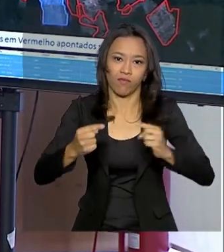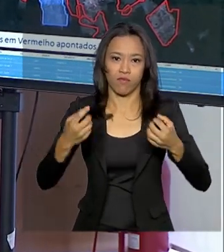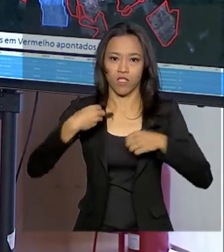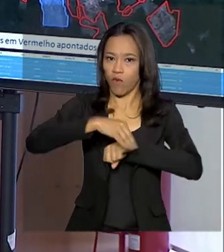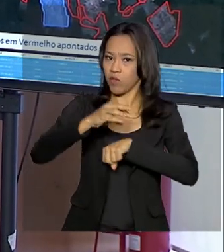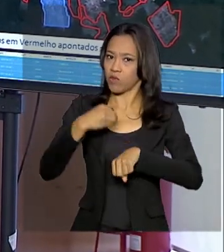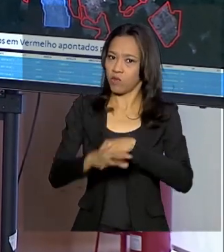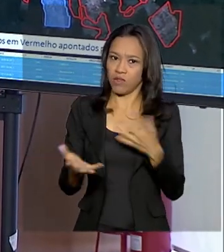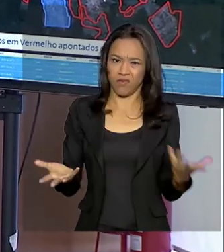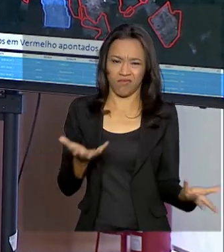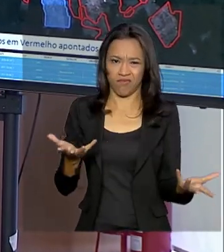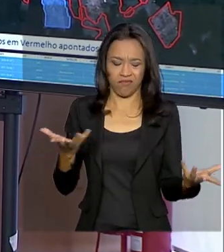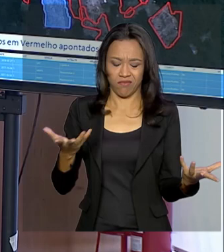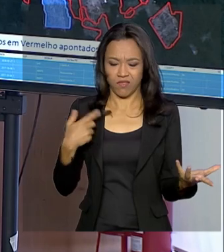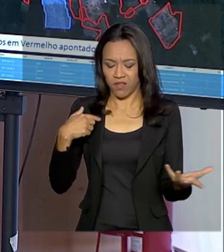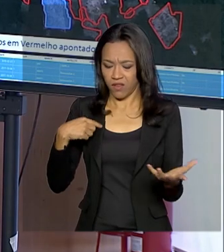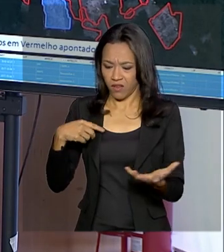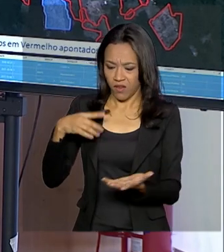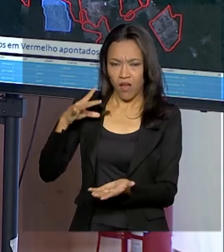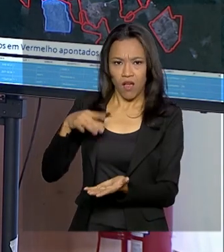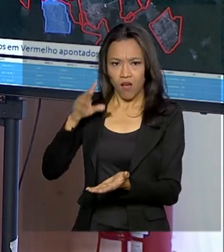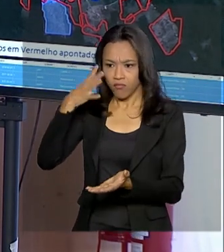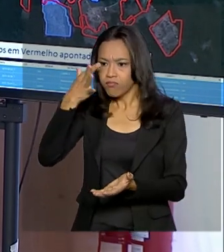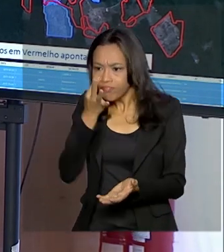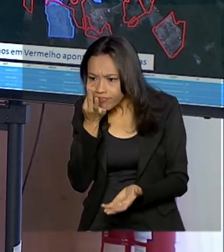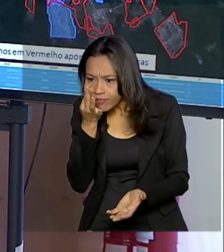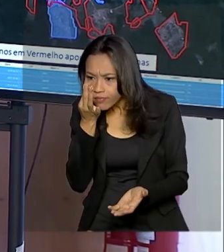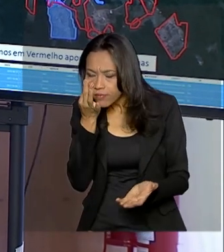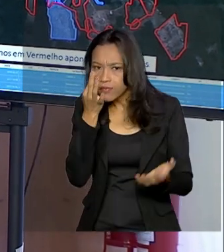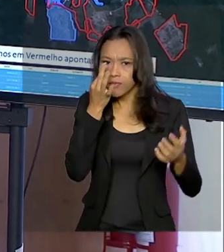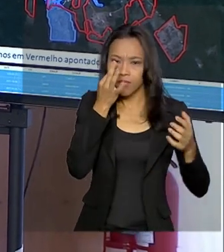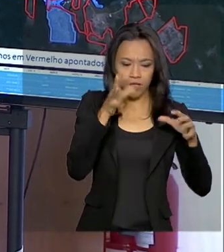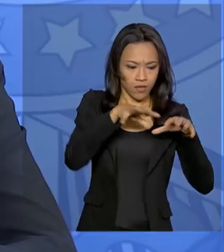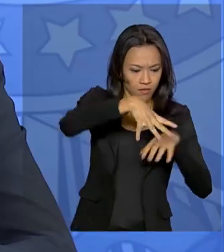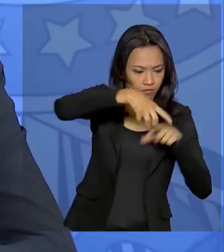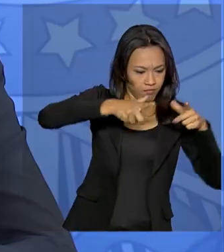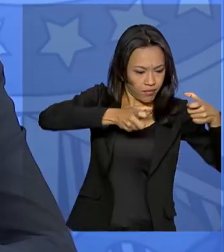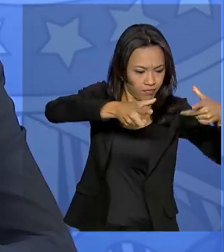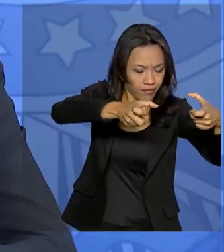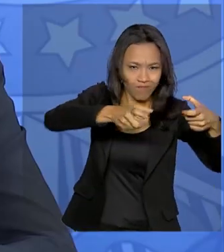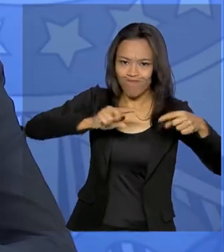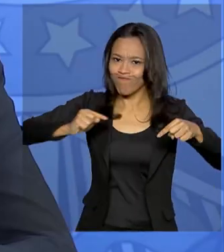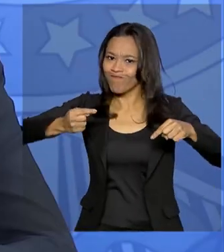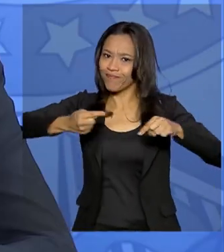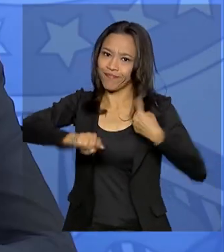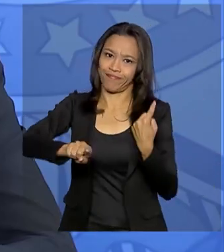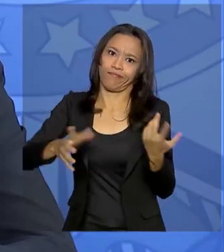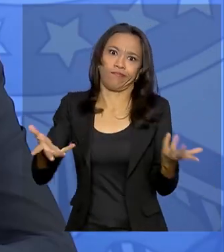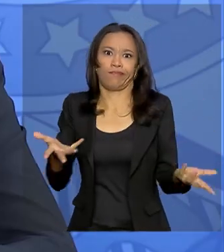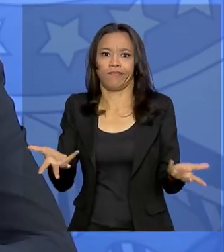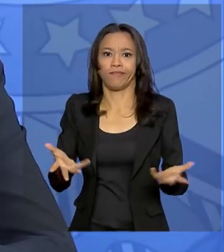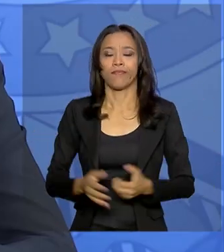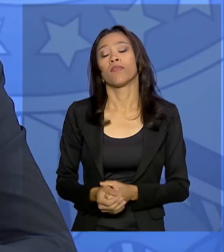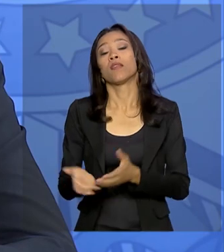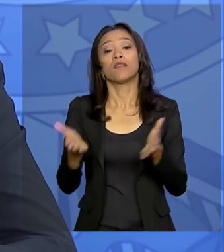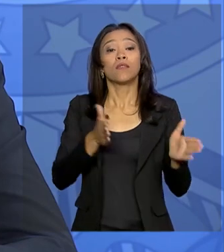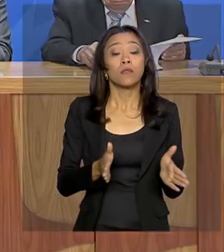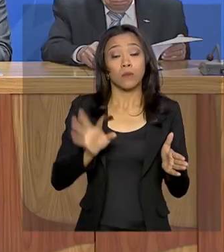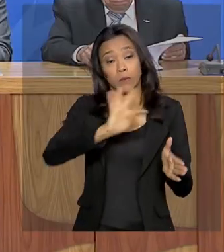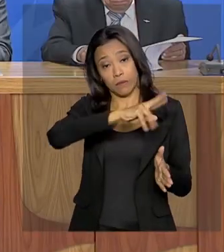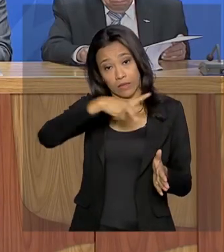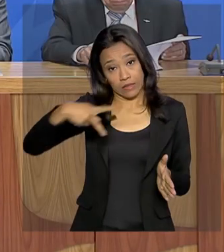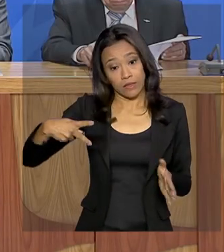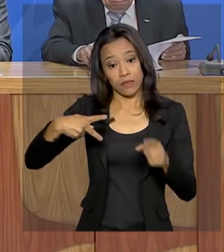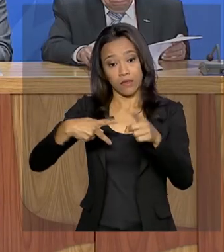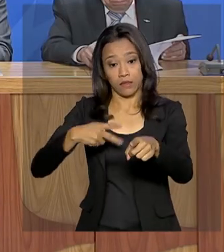muito grandes no cômputo geral do volume de desmatamento no mês a mês. O presidente Jair Bolsonaro ressaltou a importância